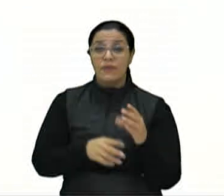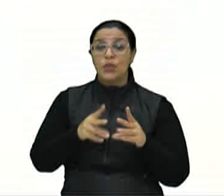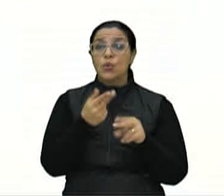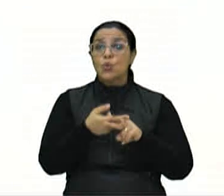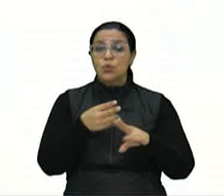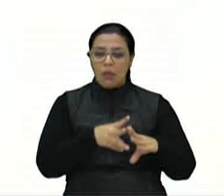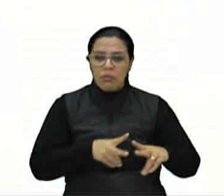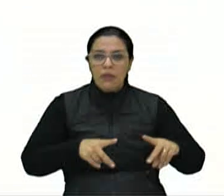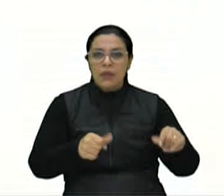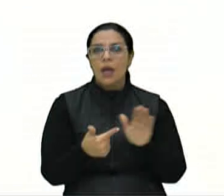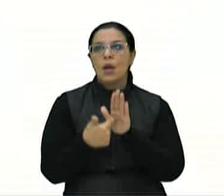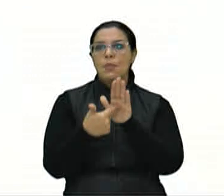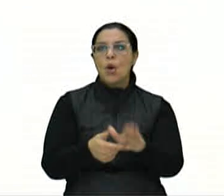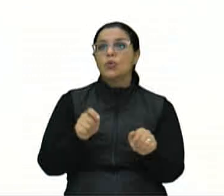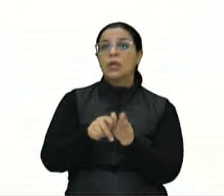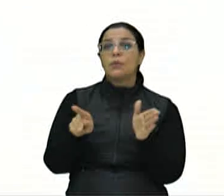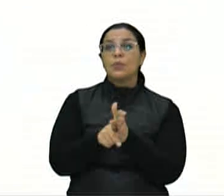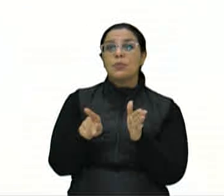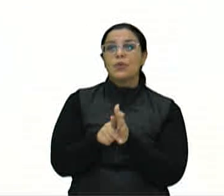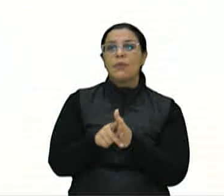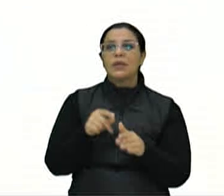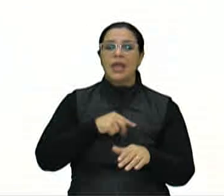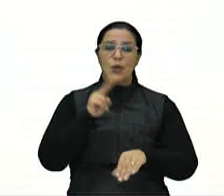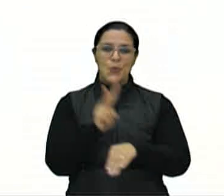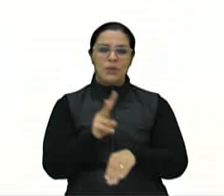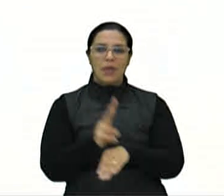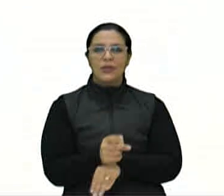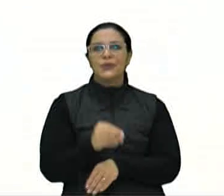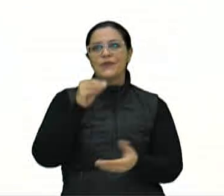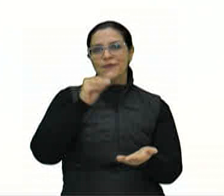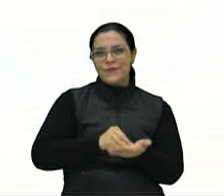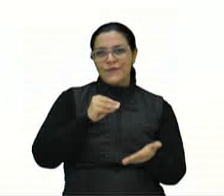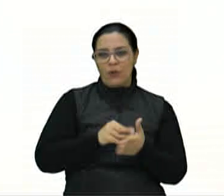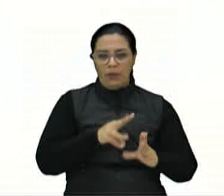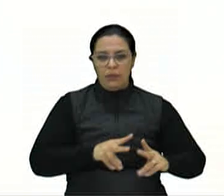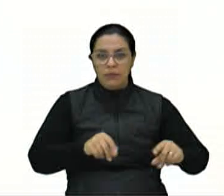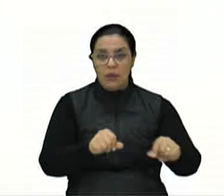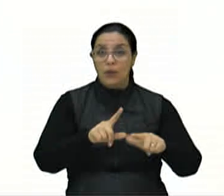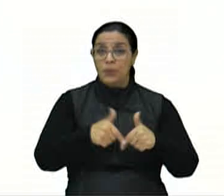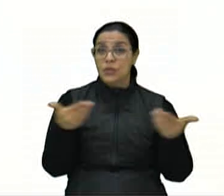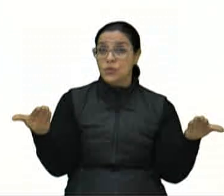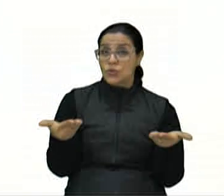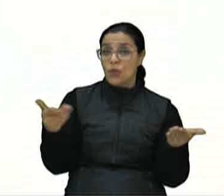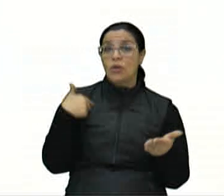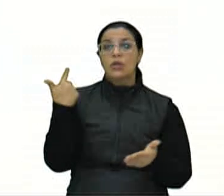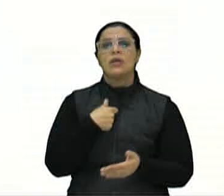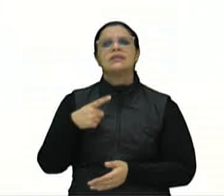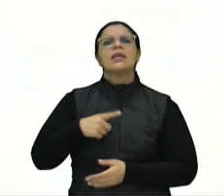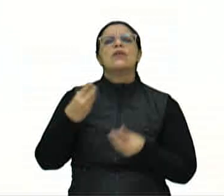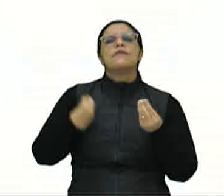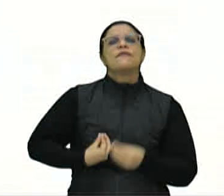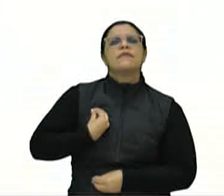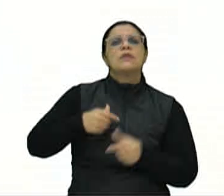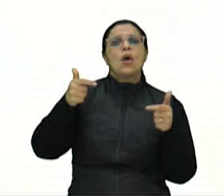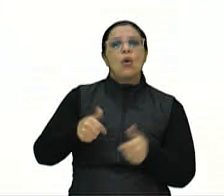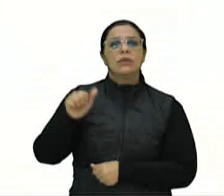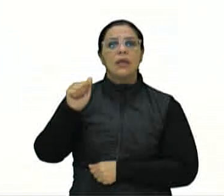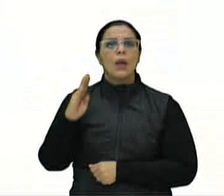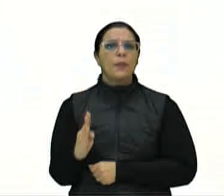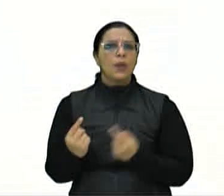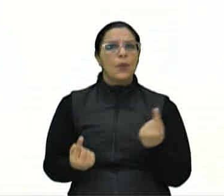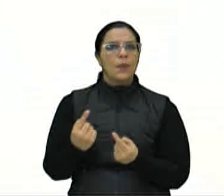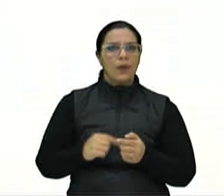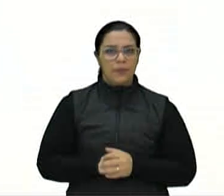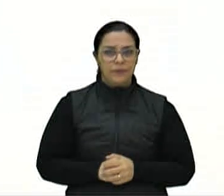terra apresentam o quê? Grau fraco de proteção do solo. Essa condição está presente. Letra A ou letra